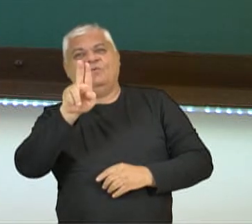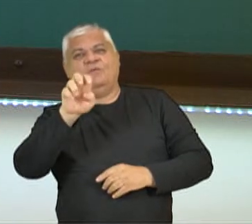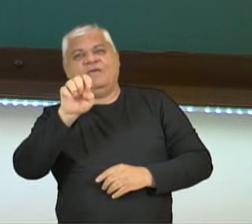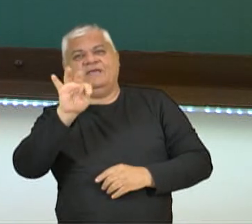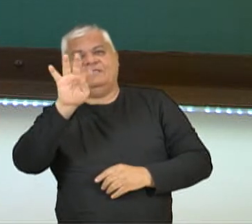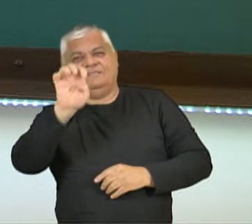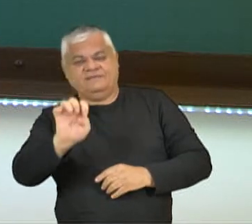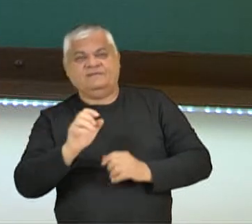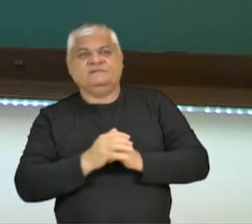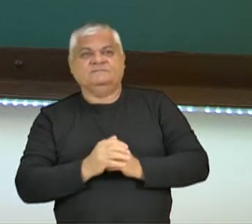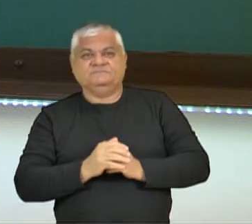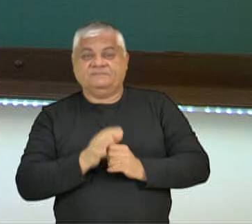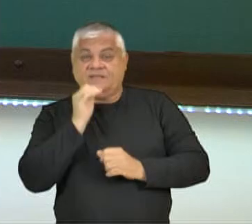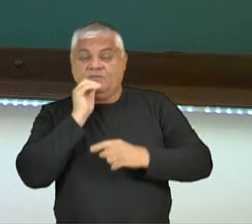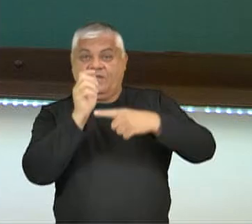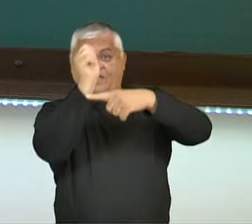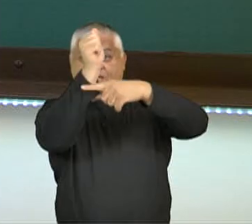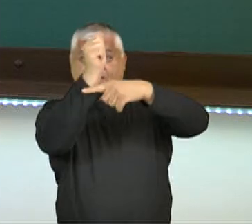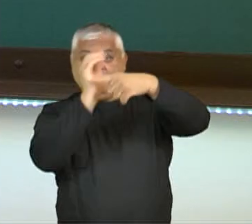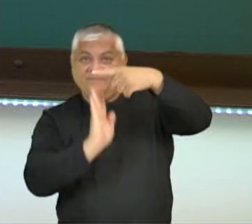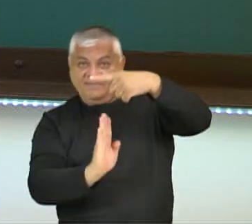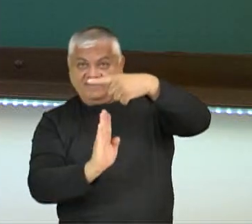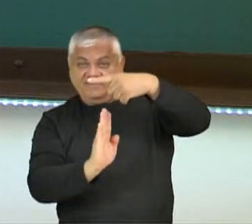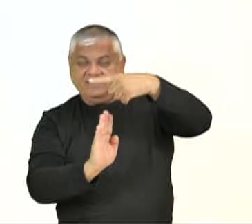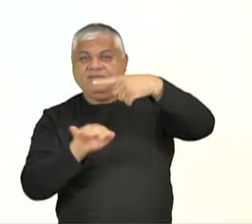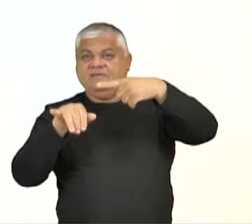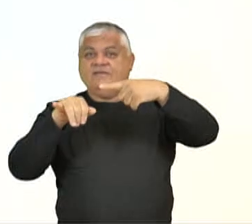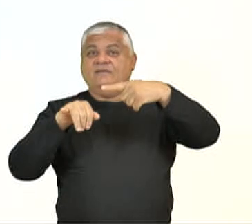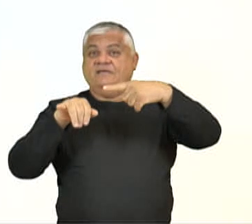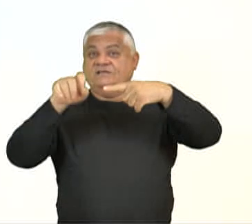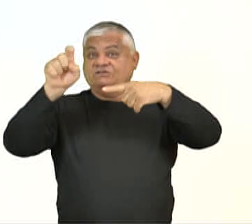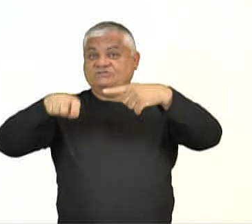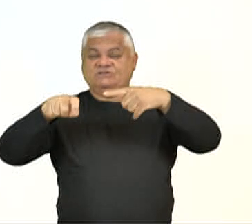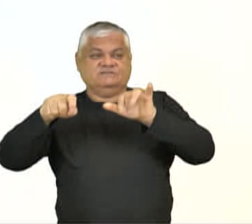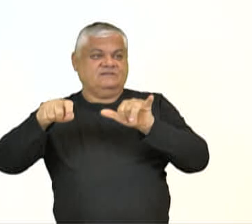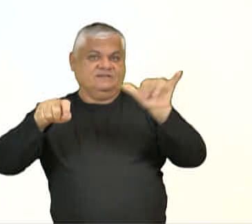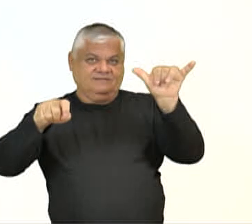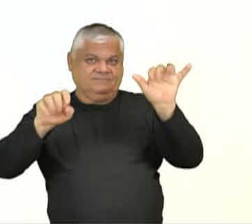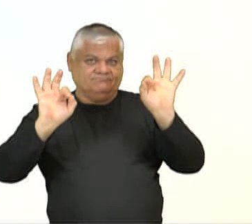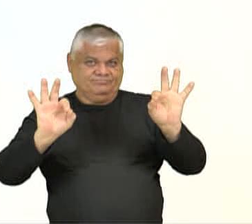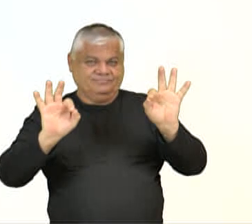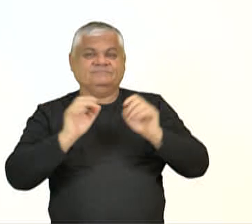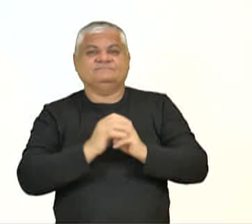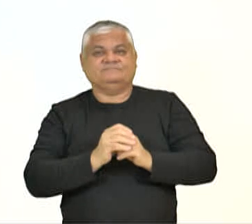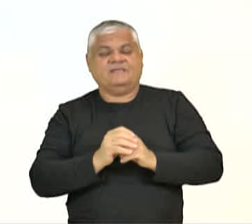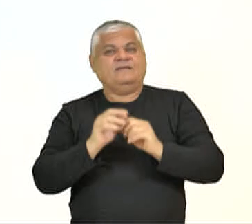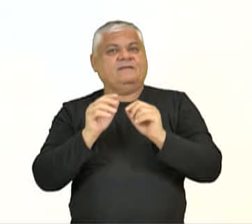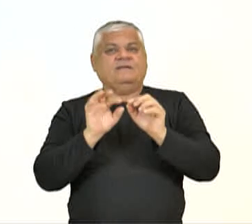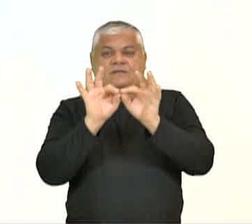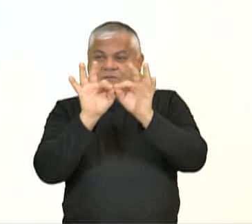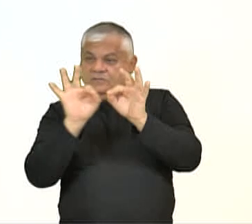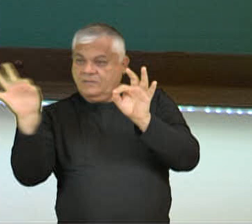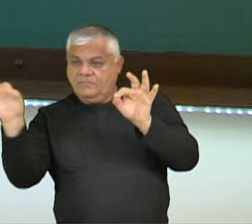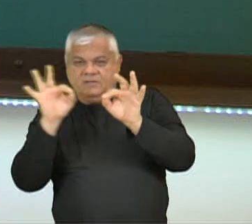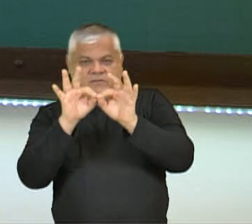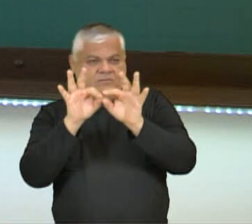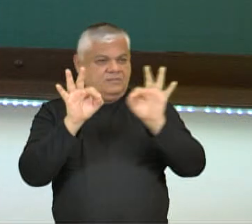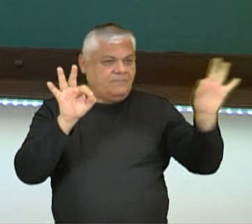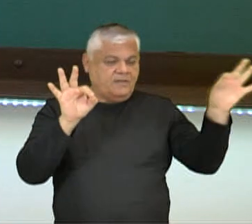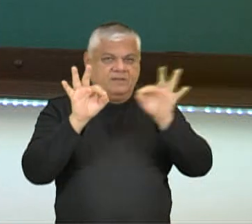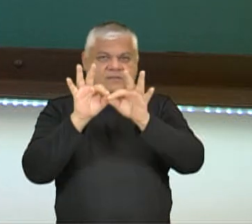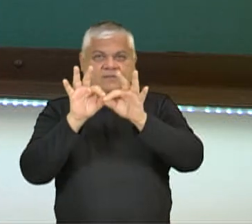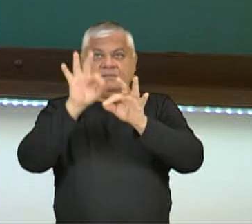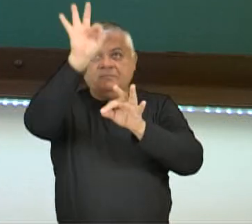ó, A é congruente a B, Y é congruente a X, ou seja, tem a mesma medida.